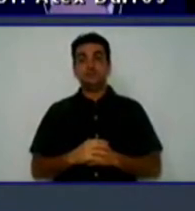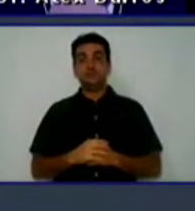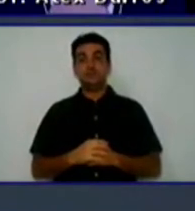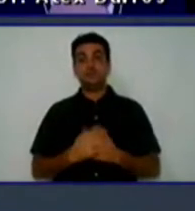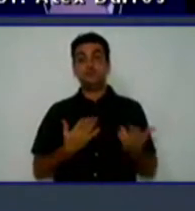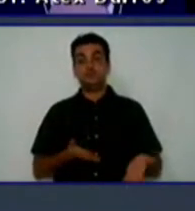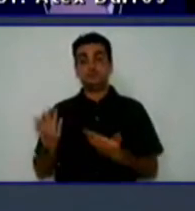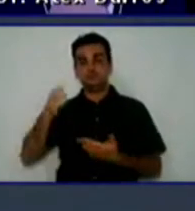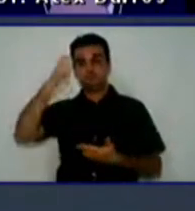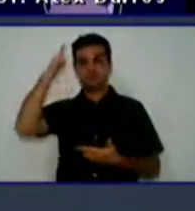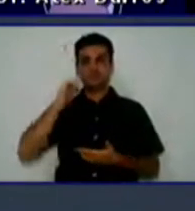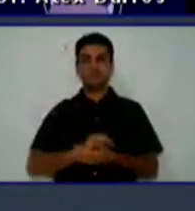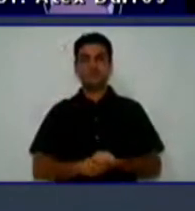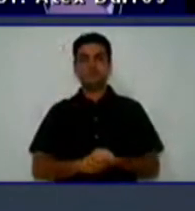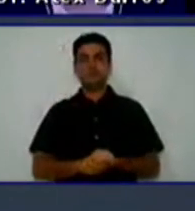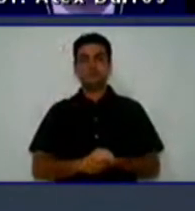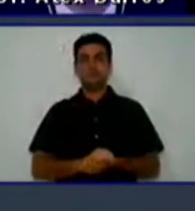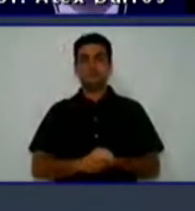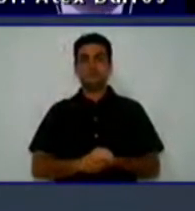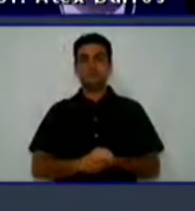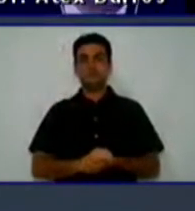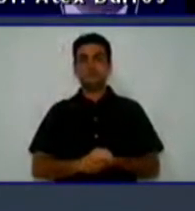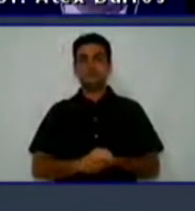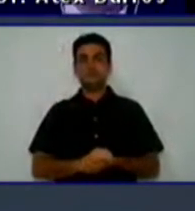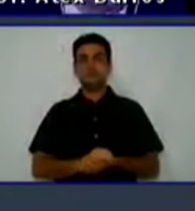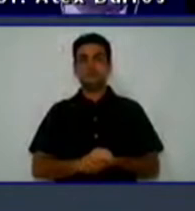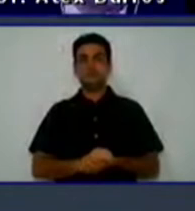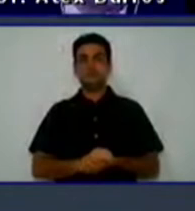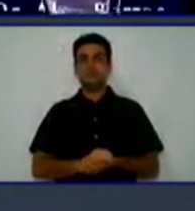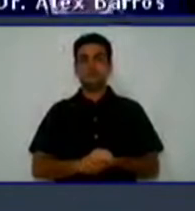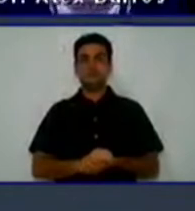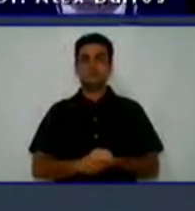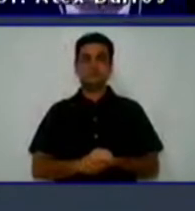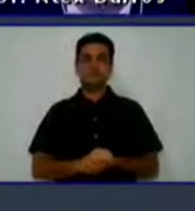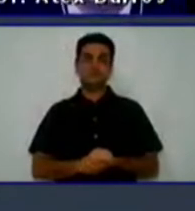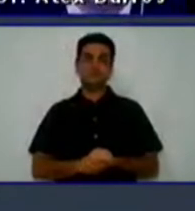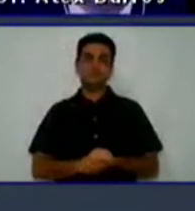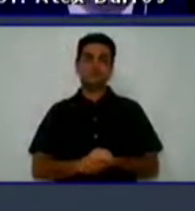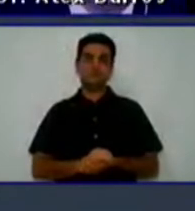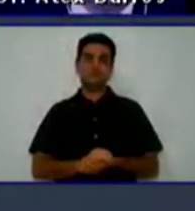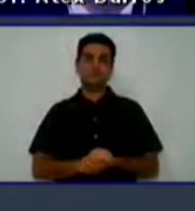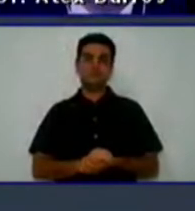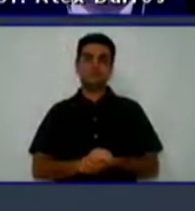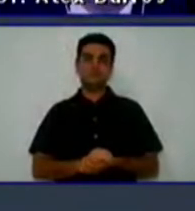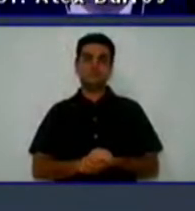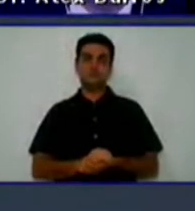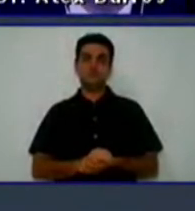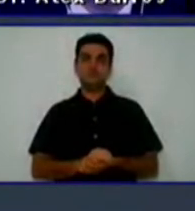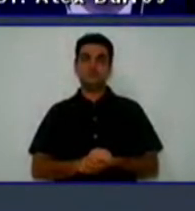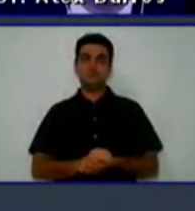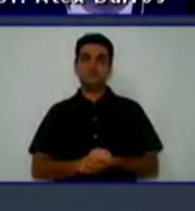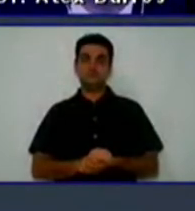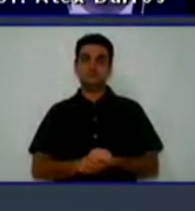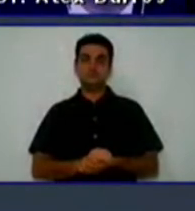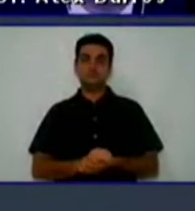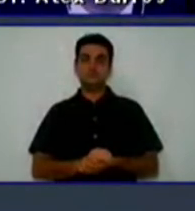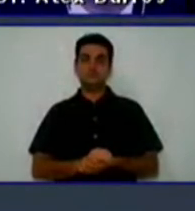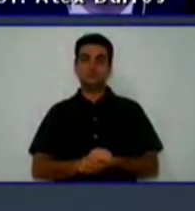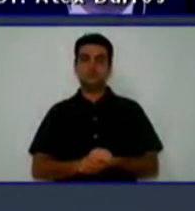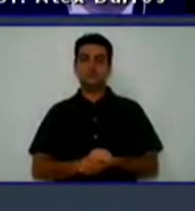Ouço Sua Excelência. Obrigado, presidente. Cumprimento Vossa Excelência novamente.